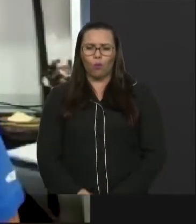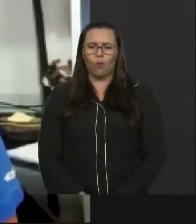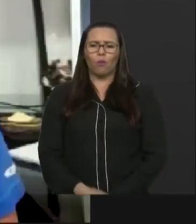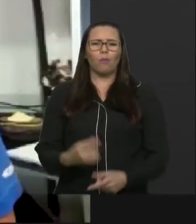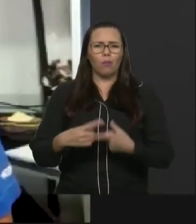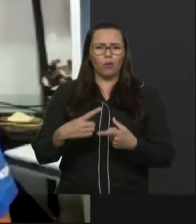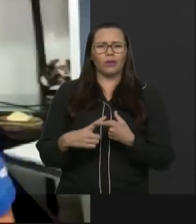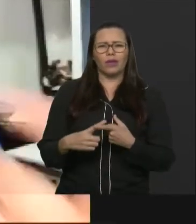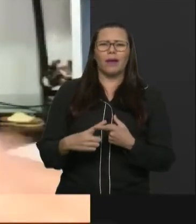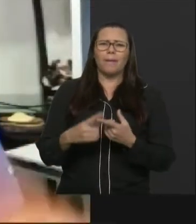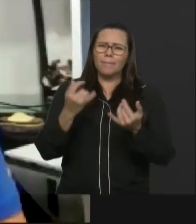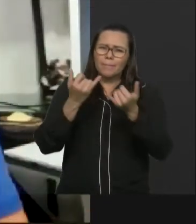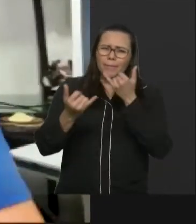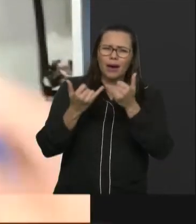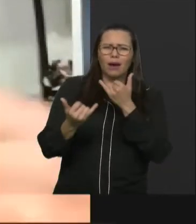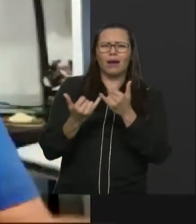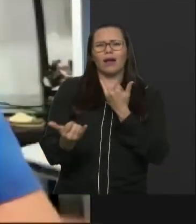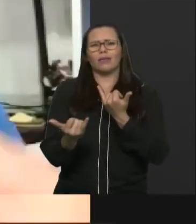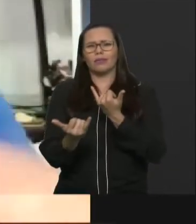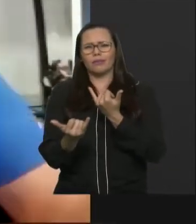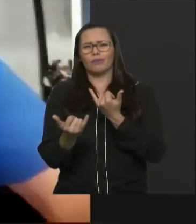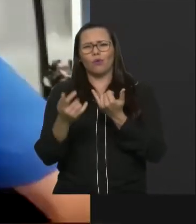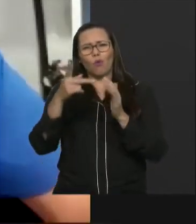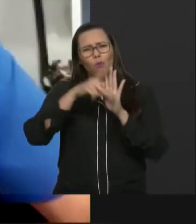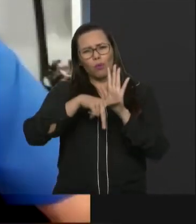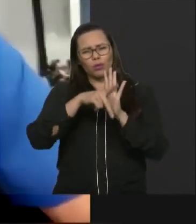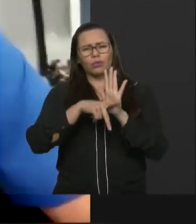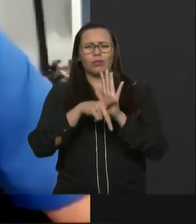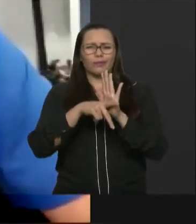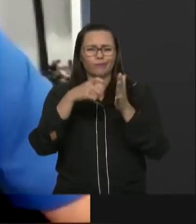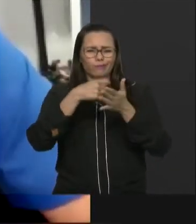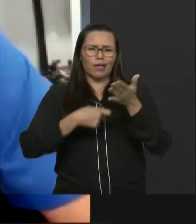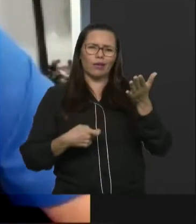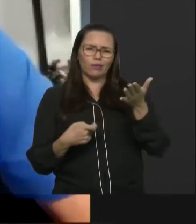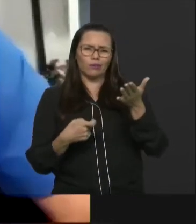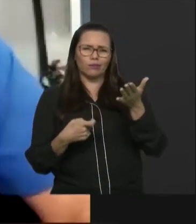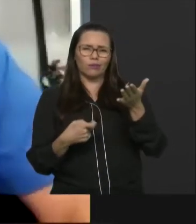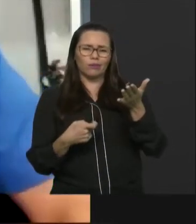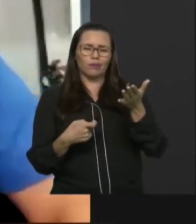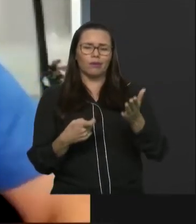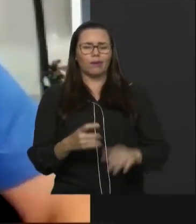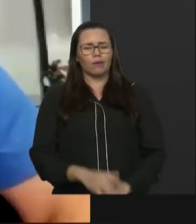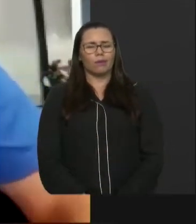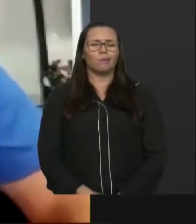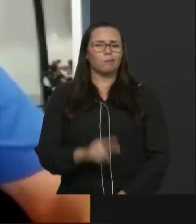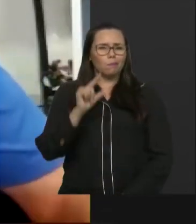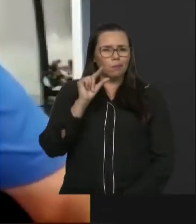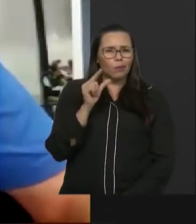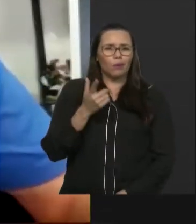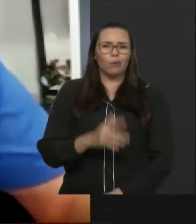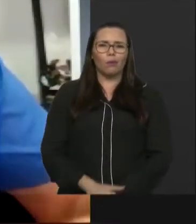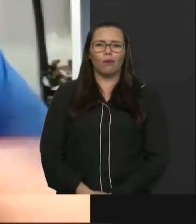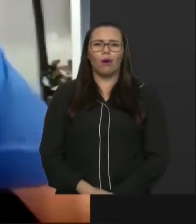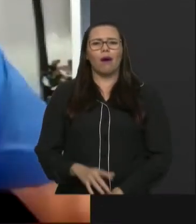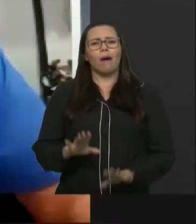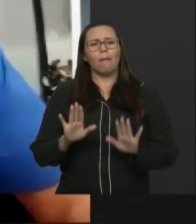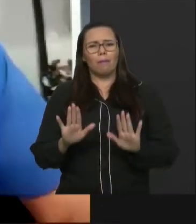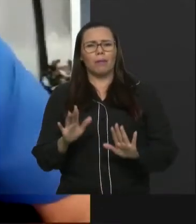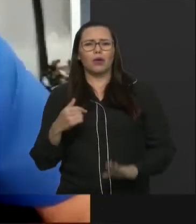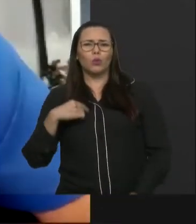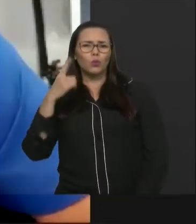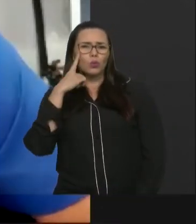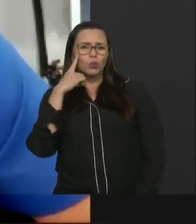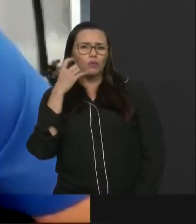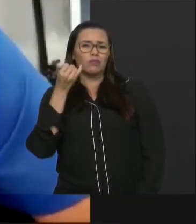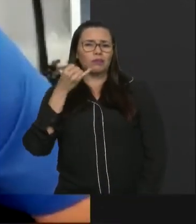foi julgado pelos pares e dado realmente o juízo final da aceitação do veto ou